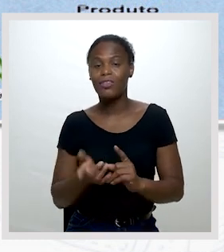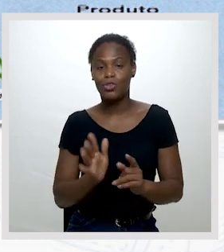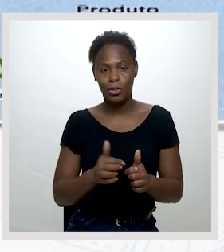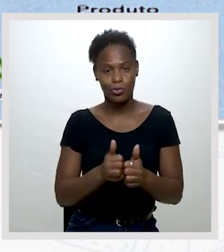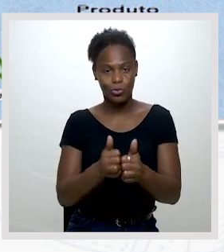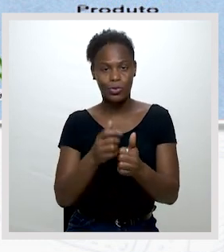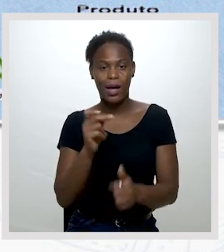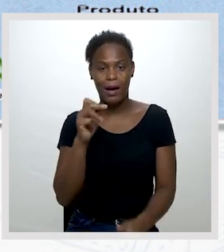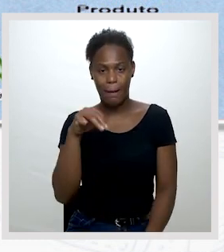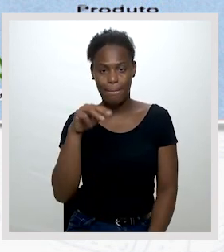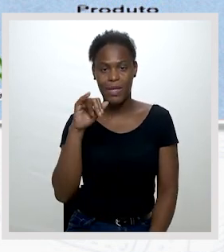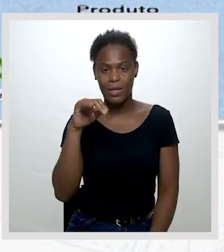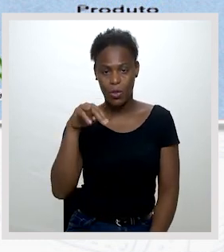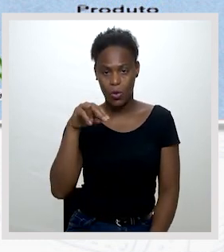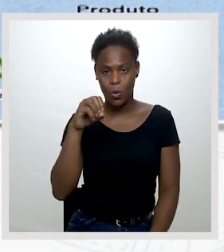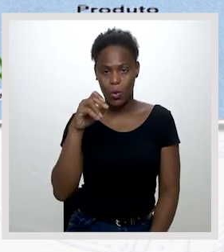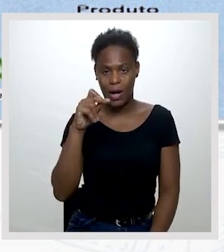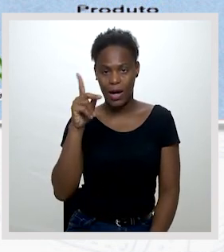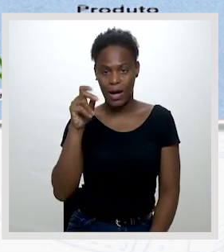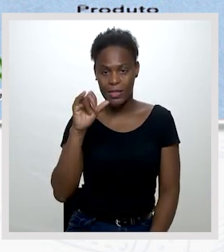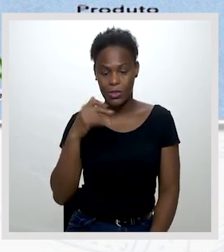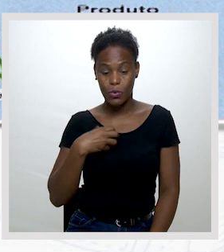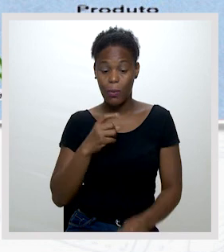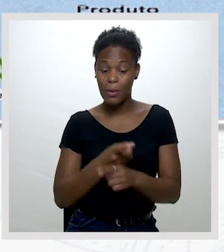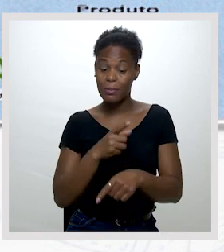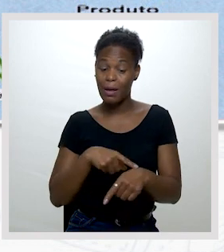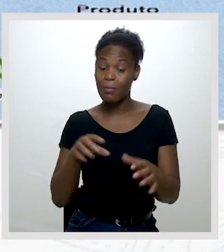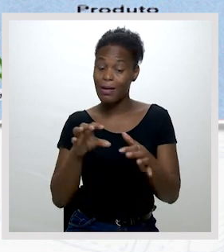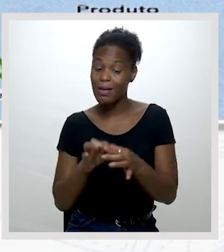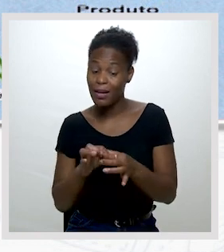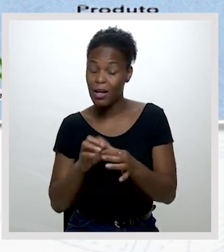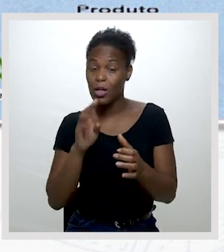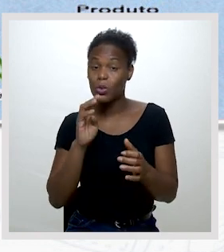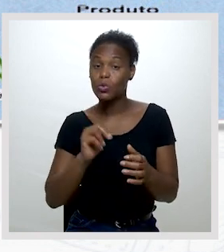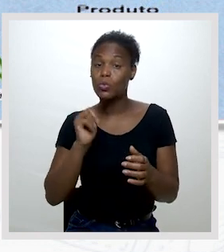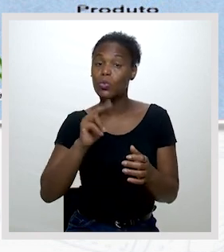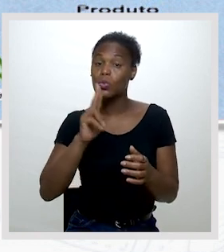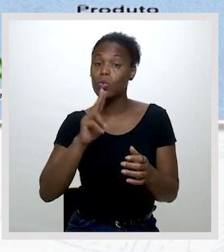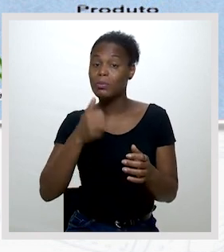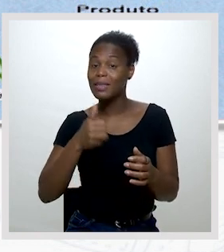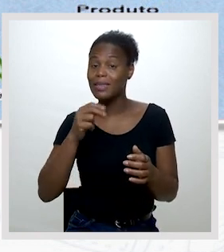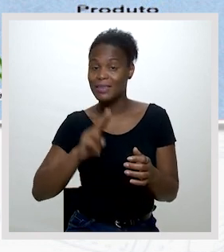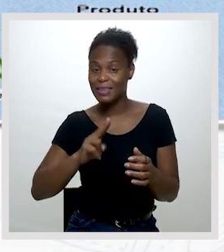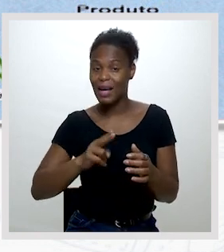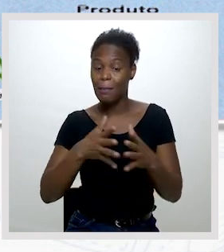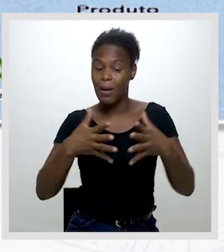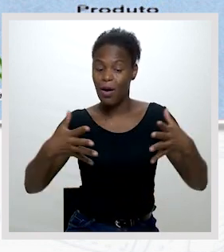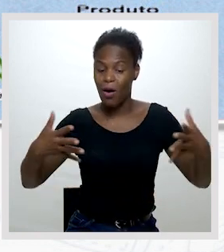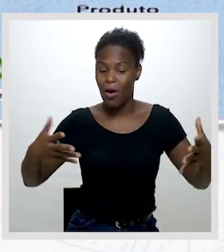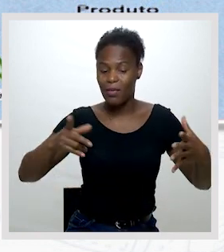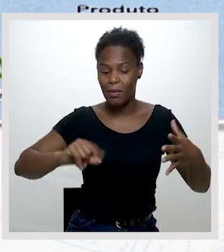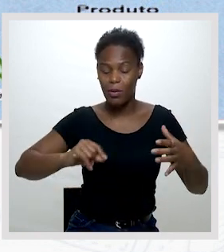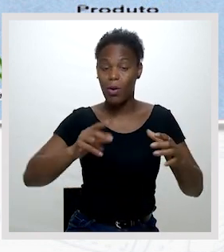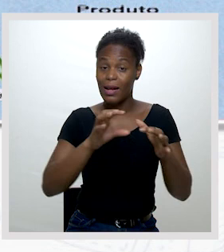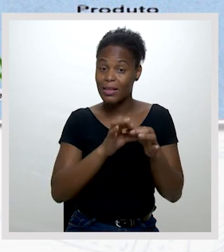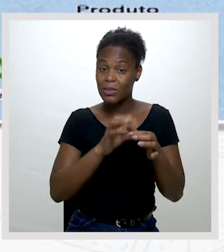traz consigo o seu aminoácido, ao mesmo tempo que liga-se agora aqui a subunidade maior também. E com a ligação da subunidade